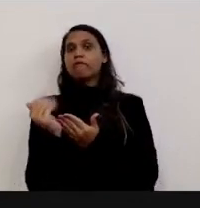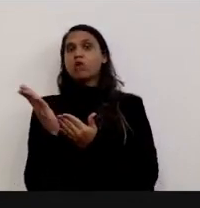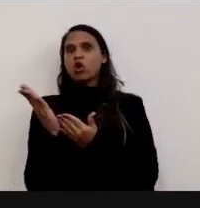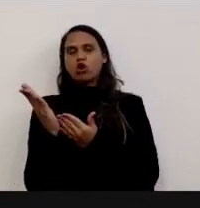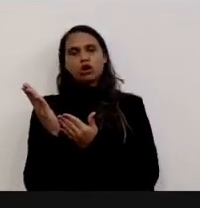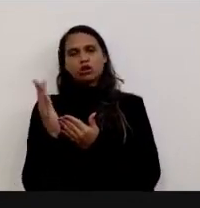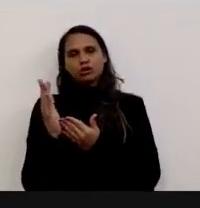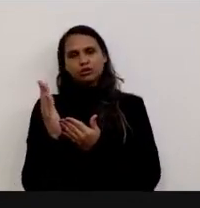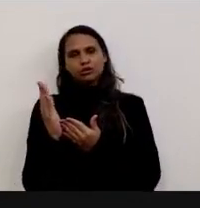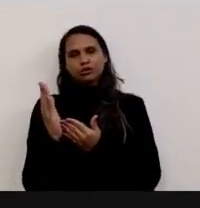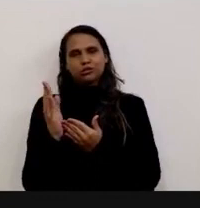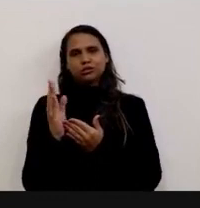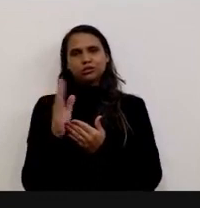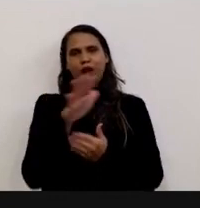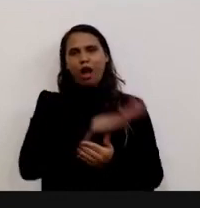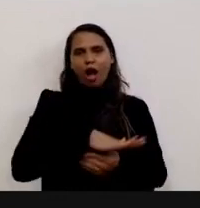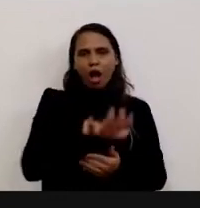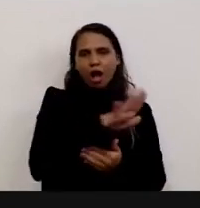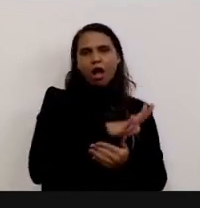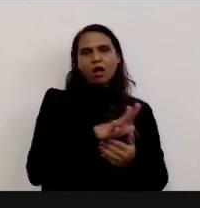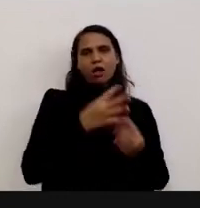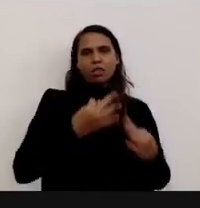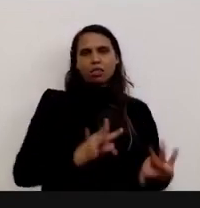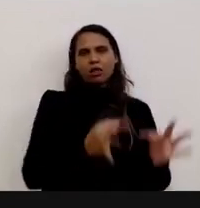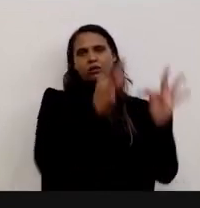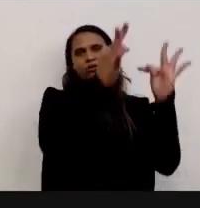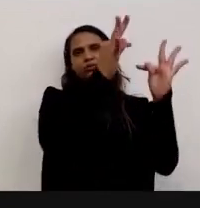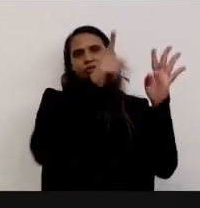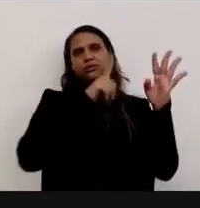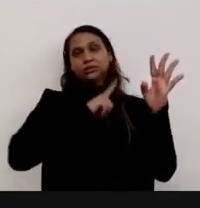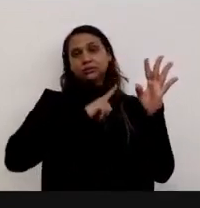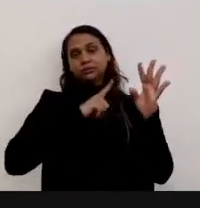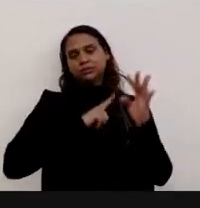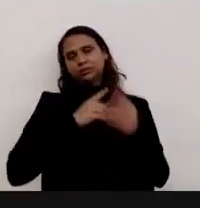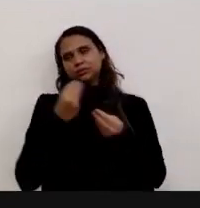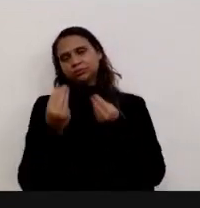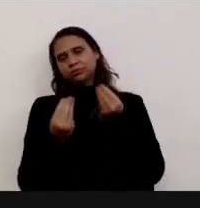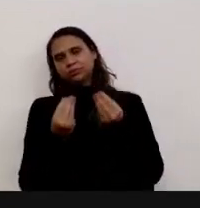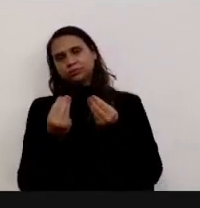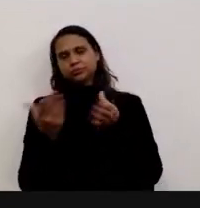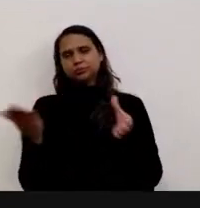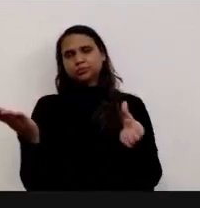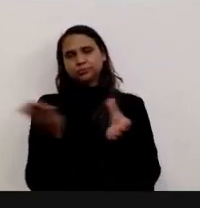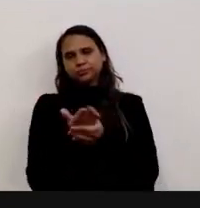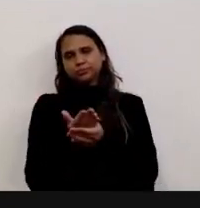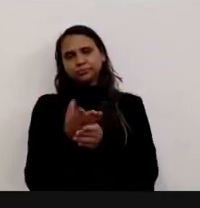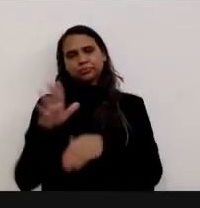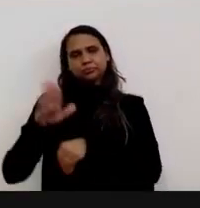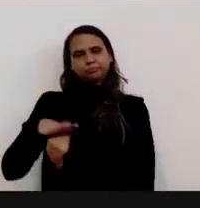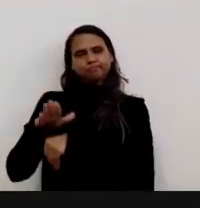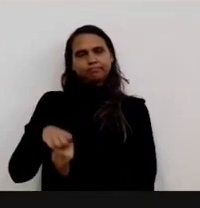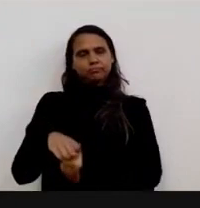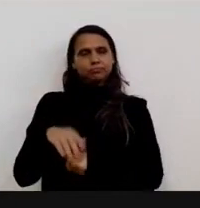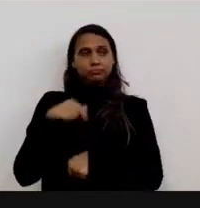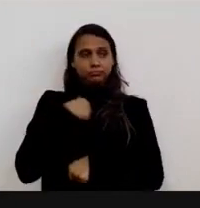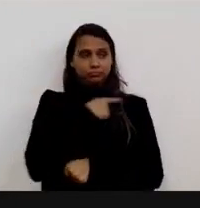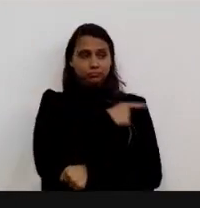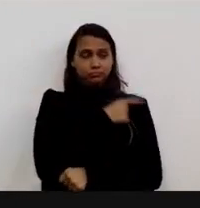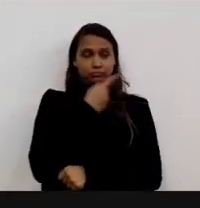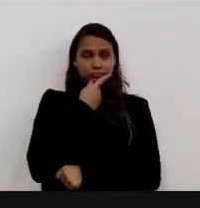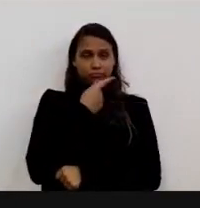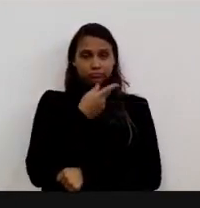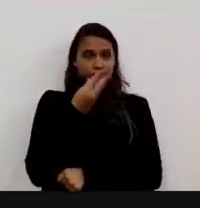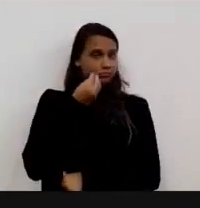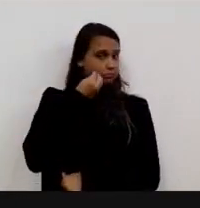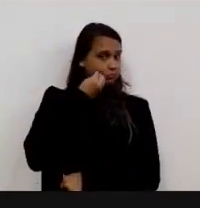tecnologia e que, então, teria algum recurso para automatizar seus próprios processos. E você disse que testou isso,